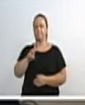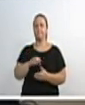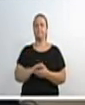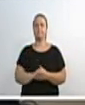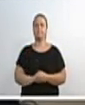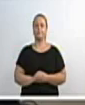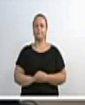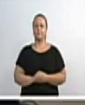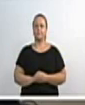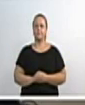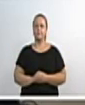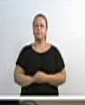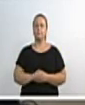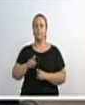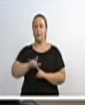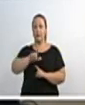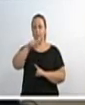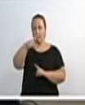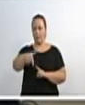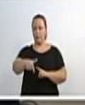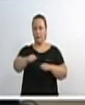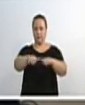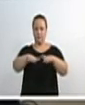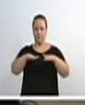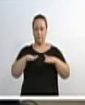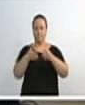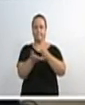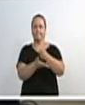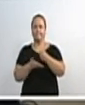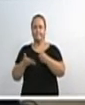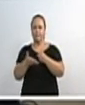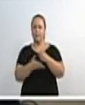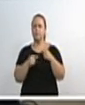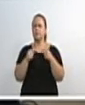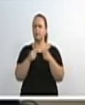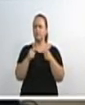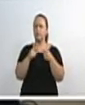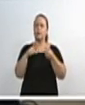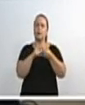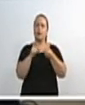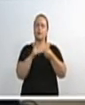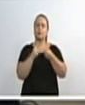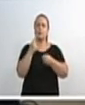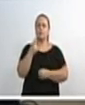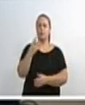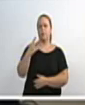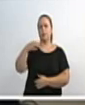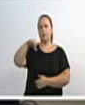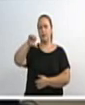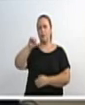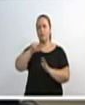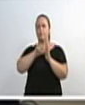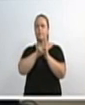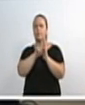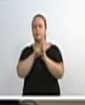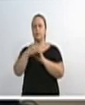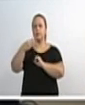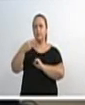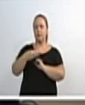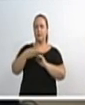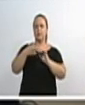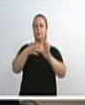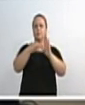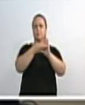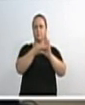Após ouvido o plenário, com base nos termos do artigo 149, inciso 3 do Regimento Interno da